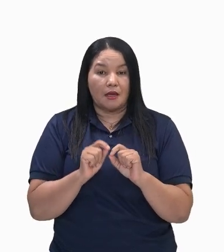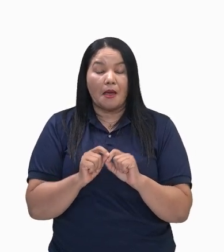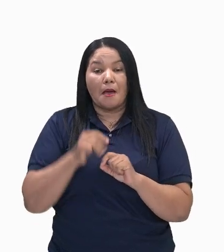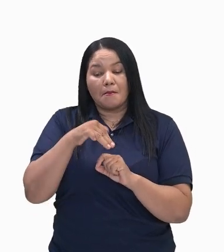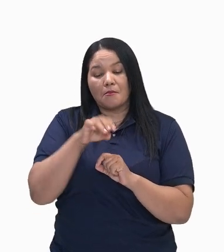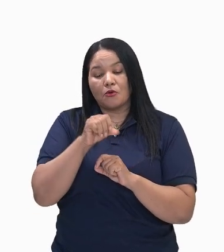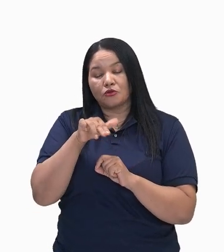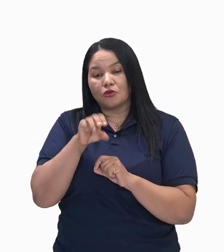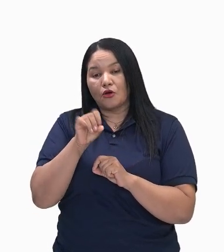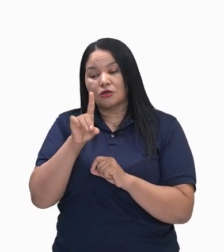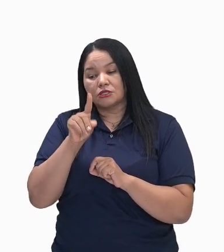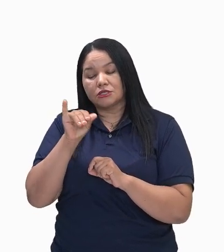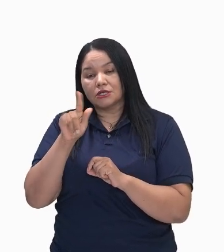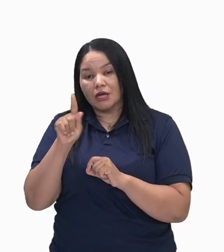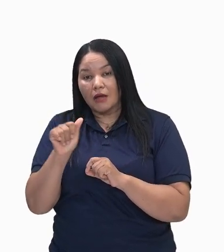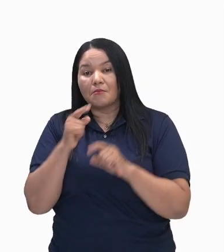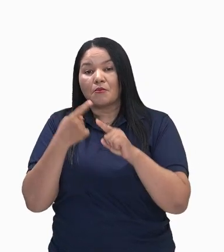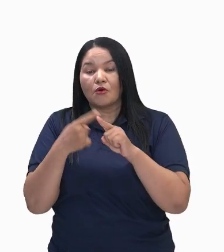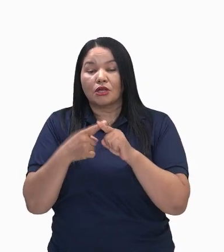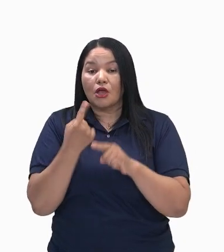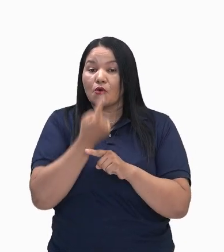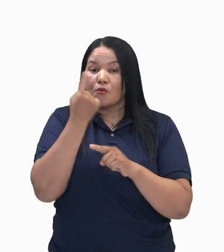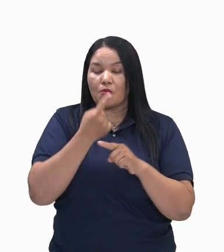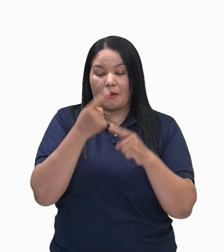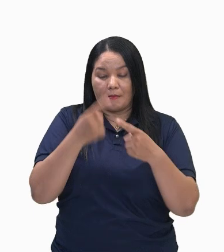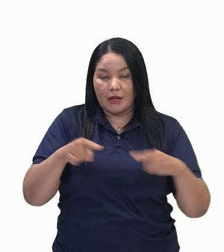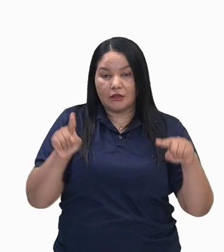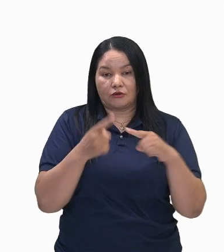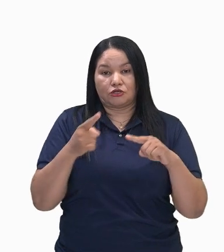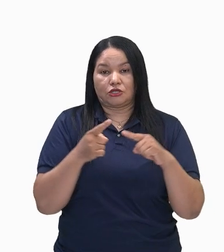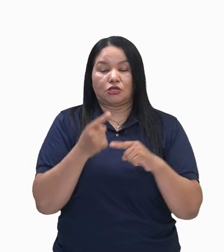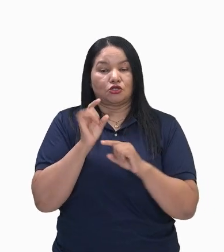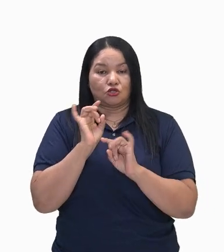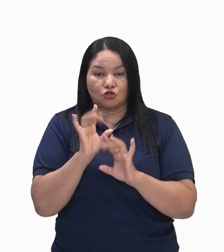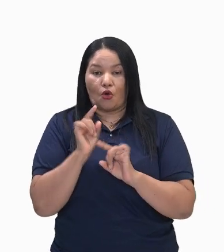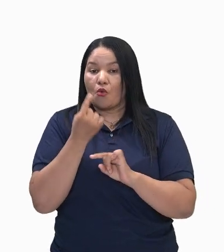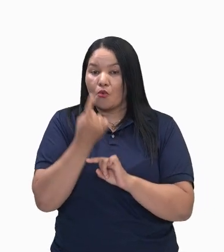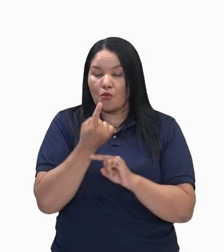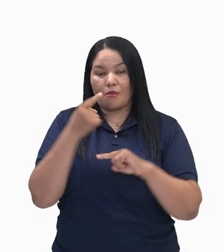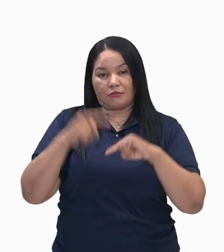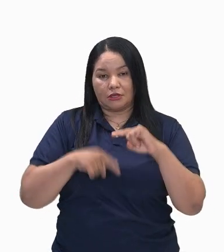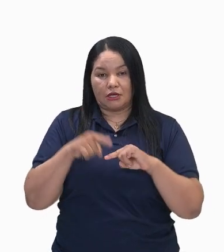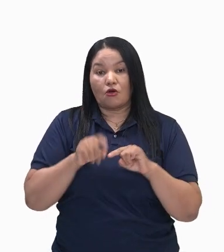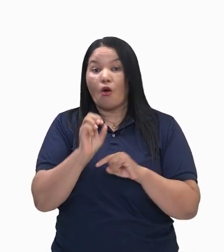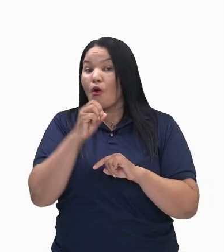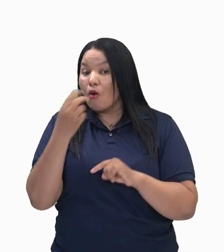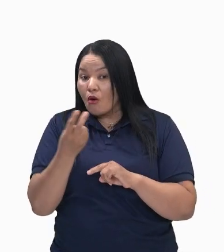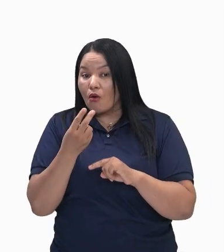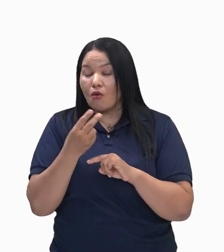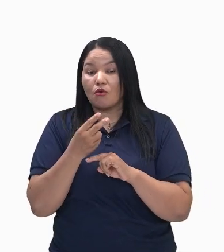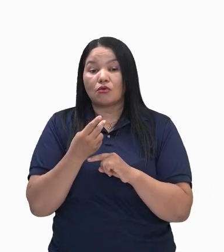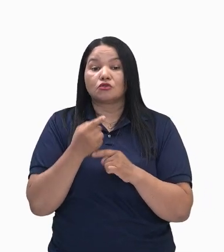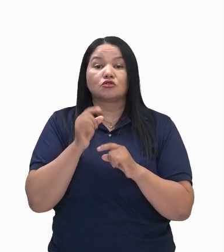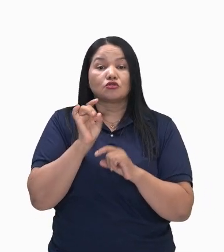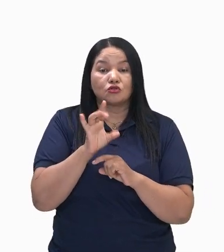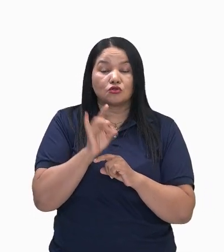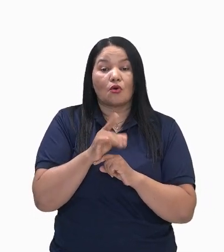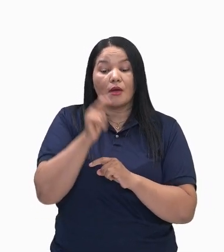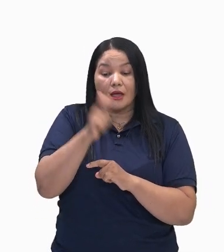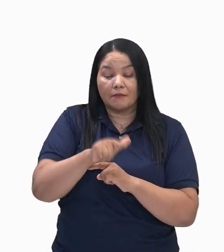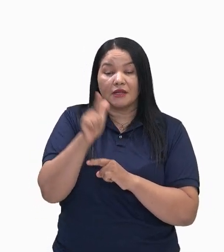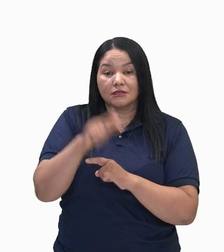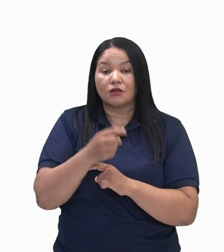uma melodia, não acompanhada ou acompanhada apenas pela repetição da